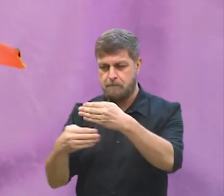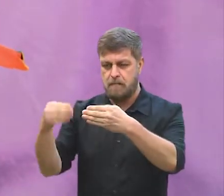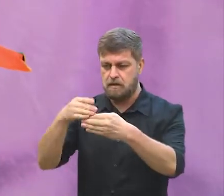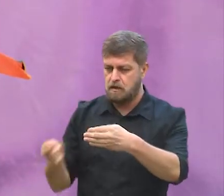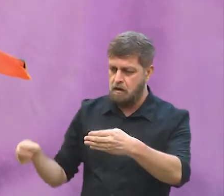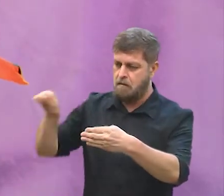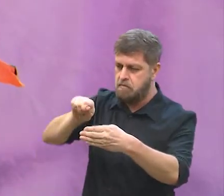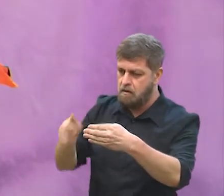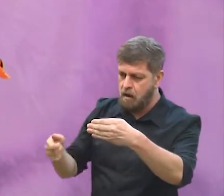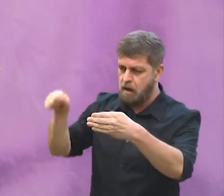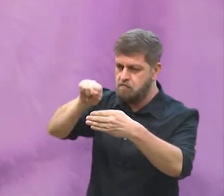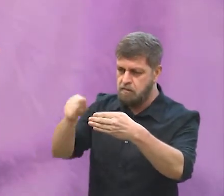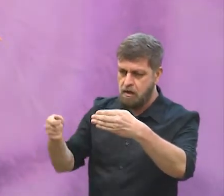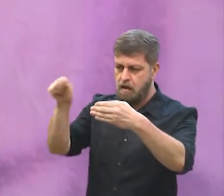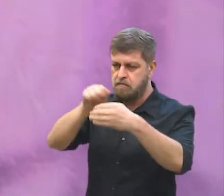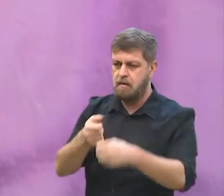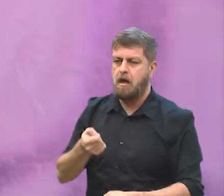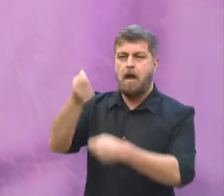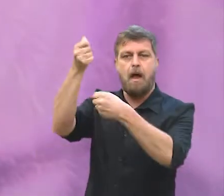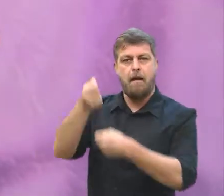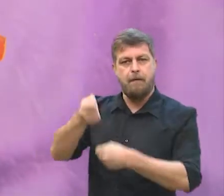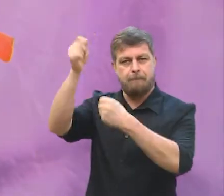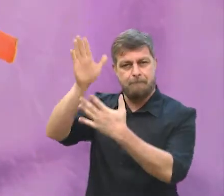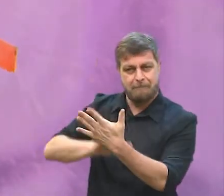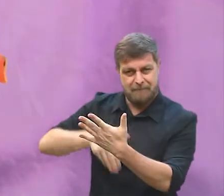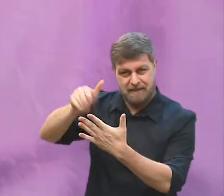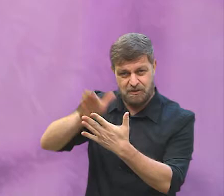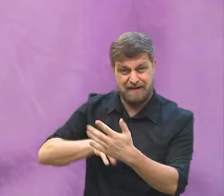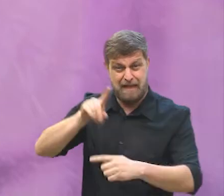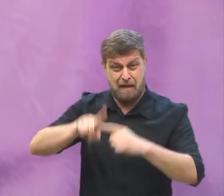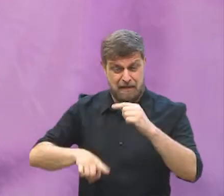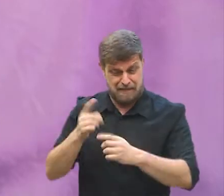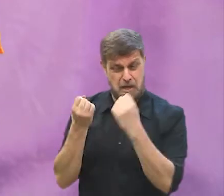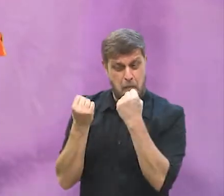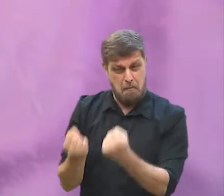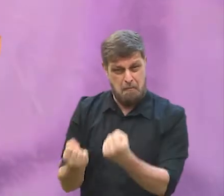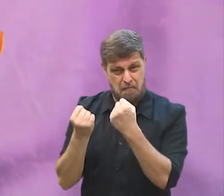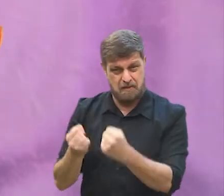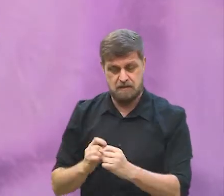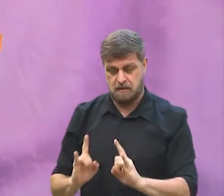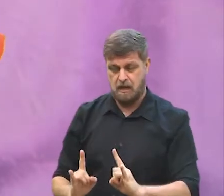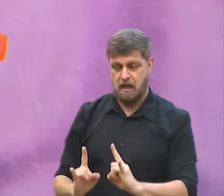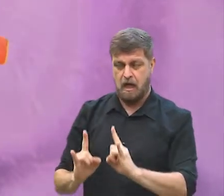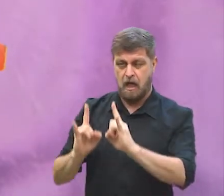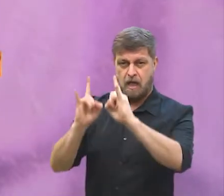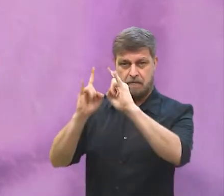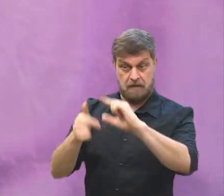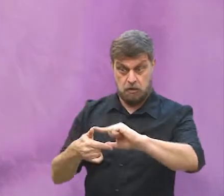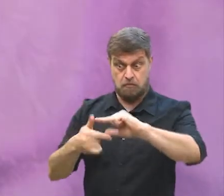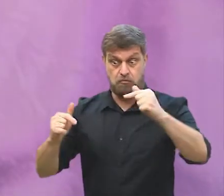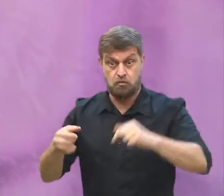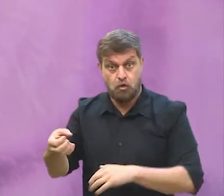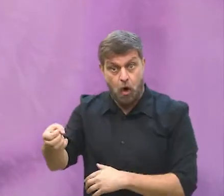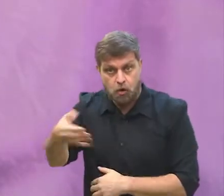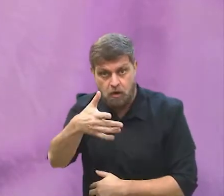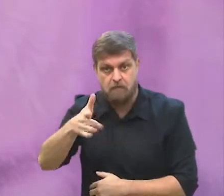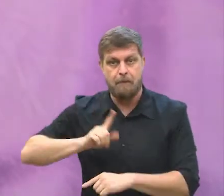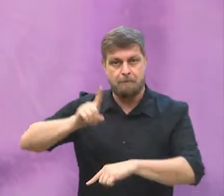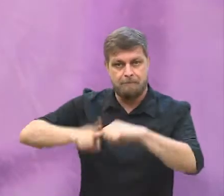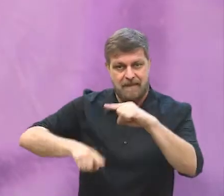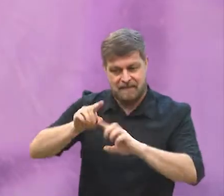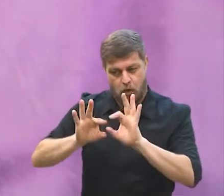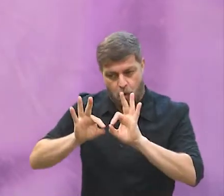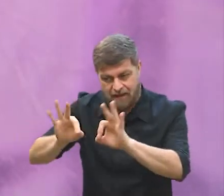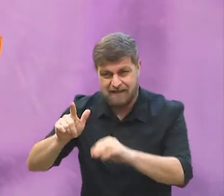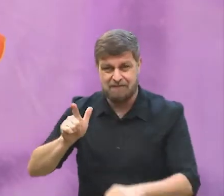de pedreiros, pintores, carregam materiais pesados. O senhor disse que em prédios mais modernos eles estão equipados, mas